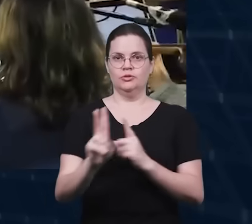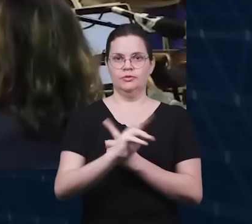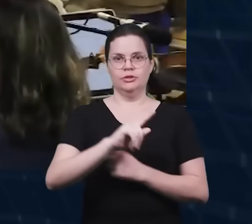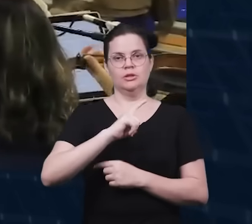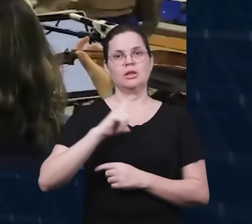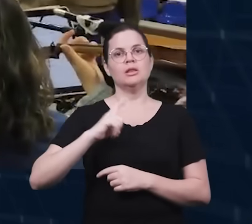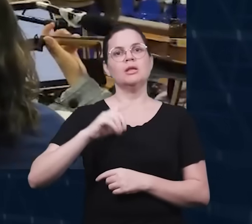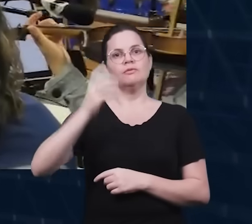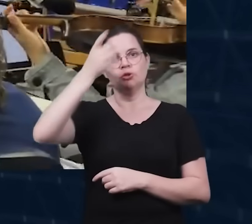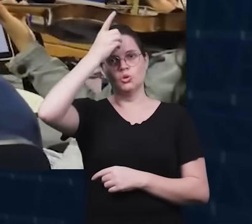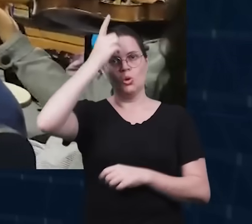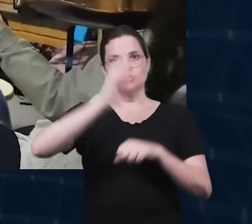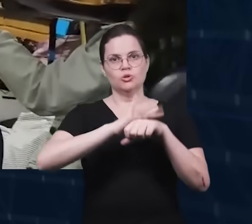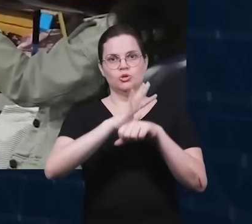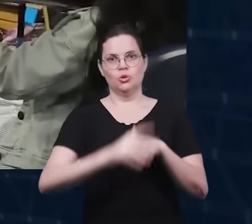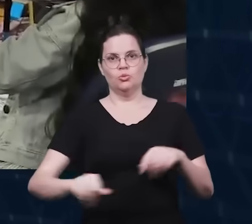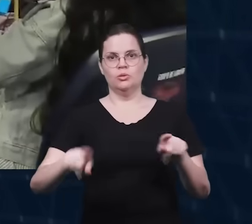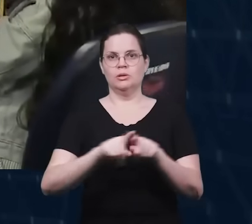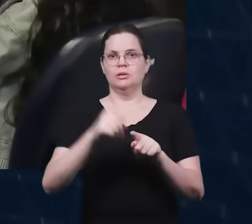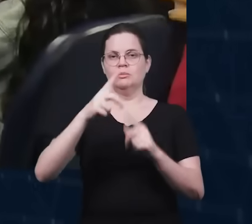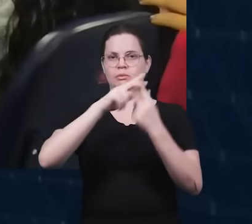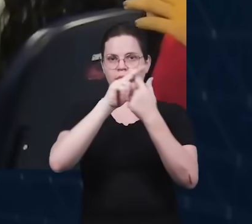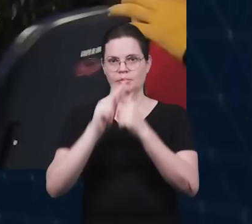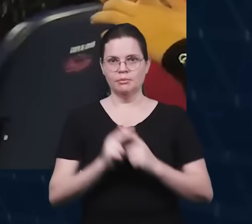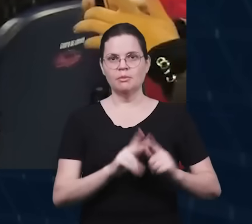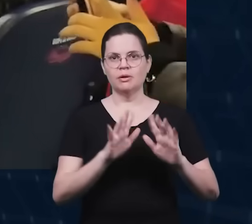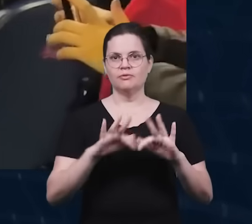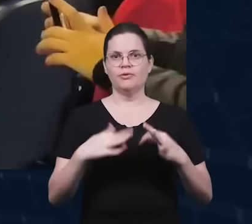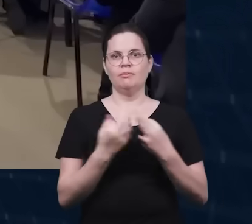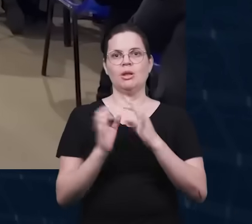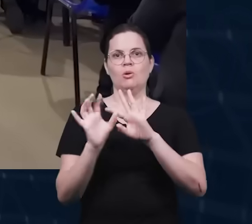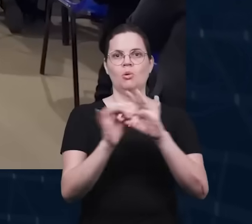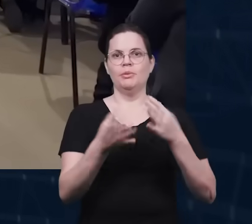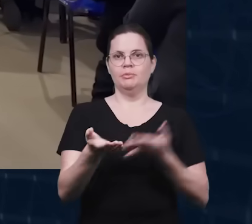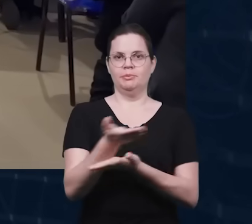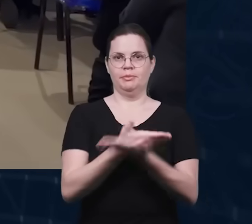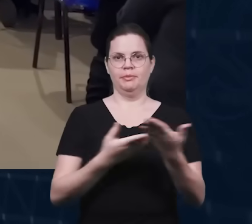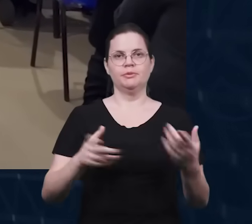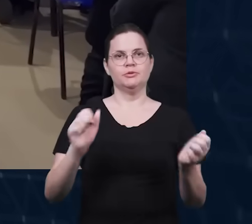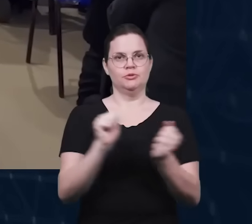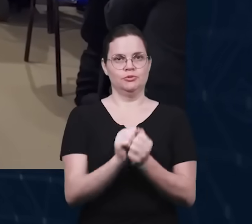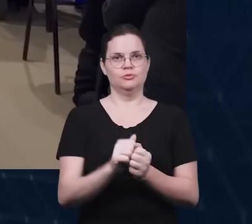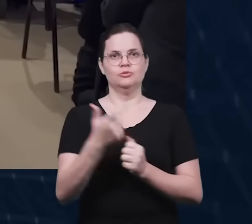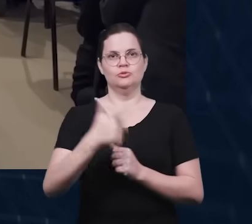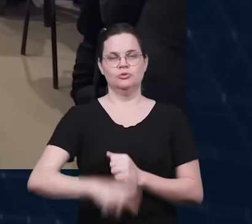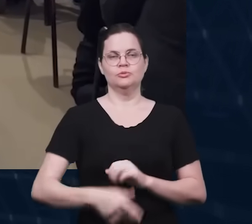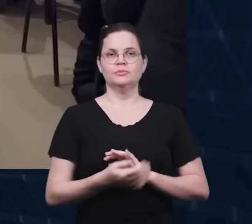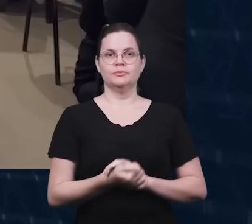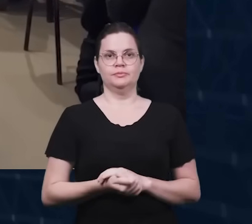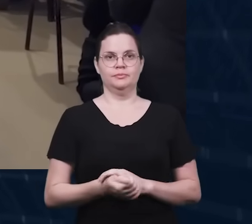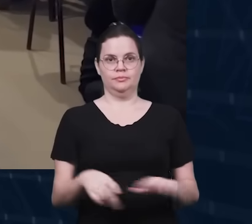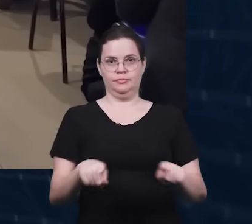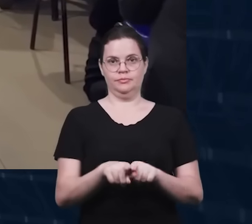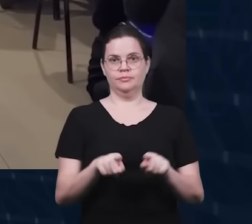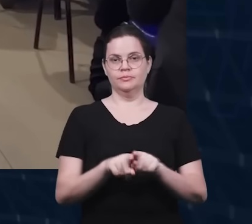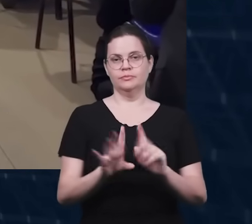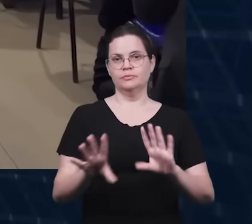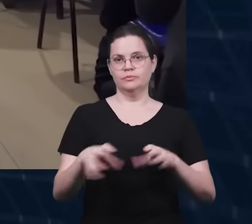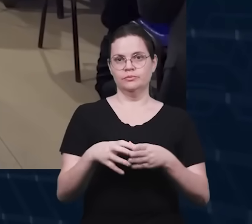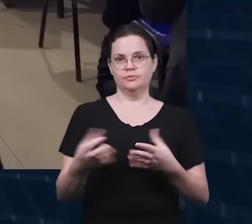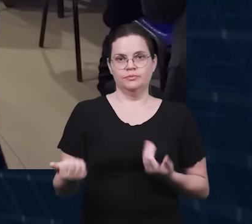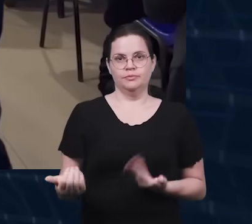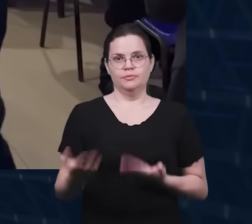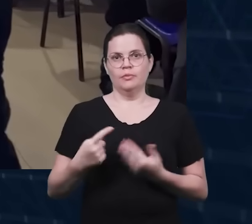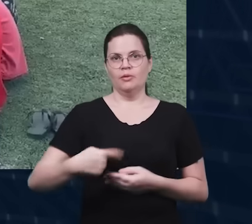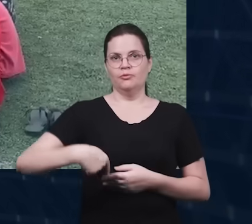revelados muitos dons de curas e restaurações das famílias. A porção do Senhor naquele lugar aqueceu os corações. Já os jovens da